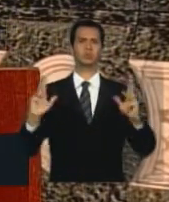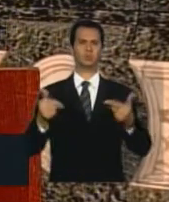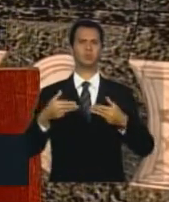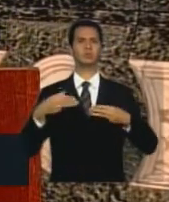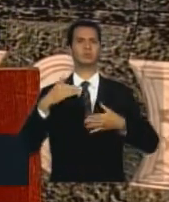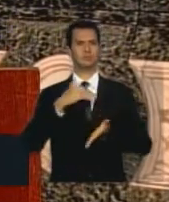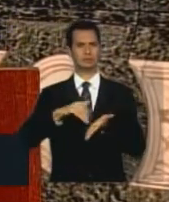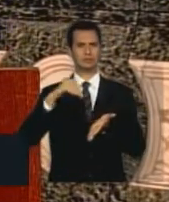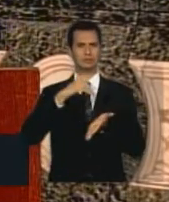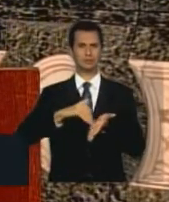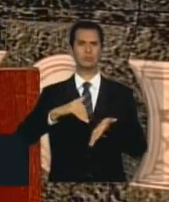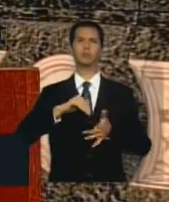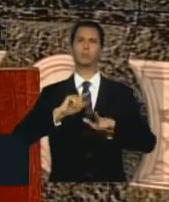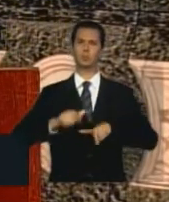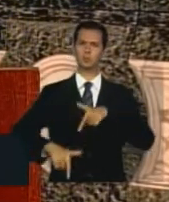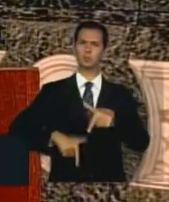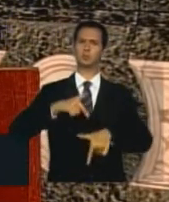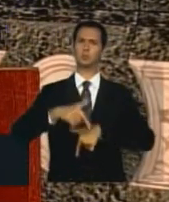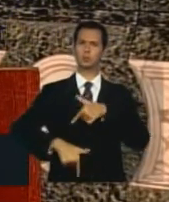esteve empenhado